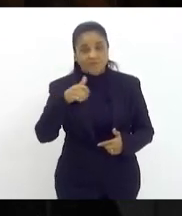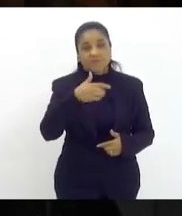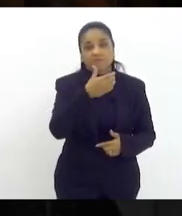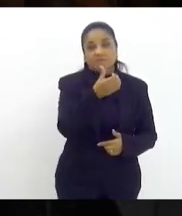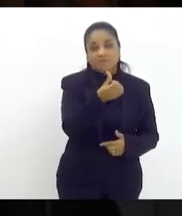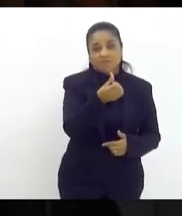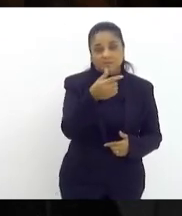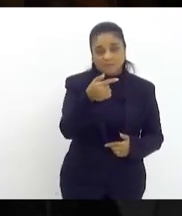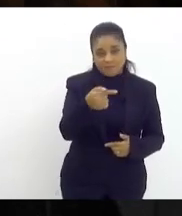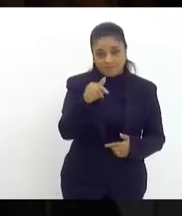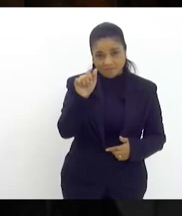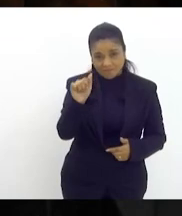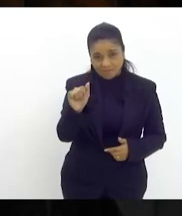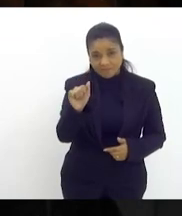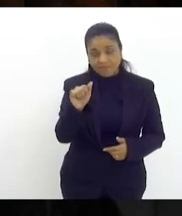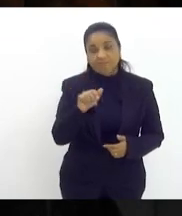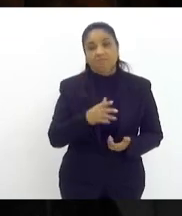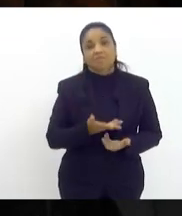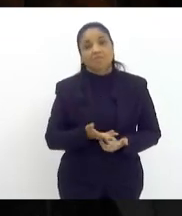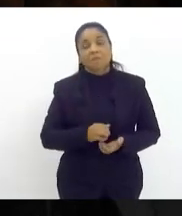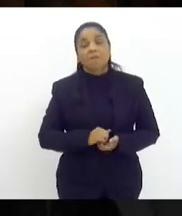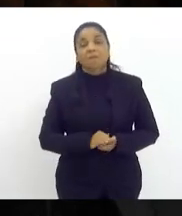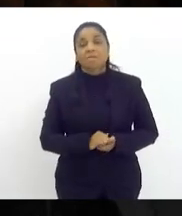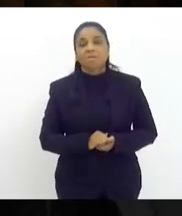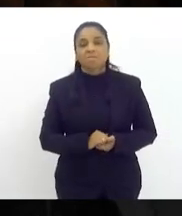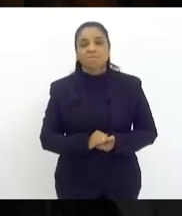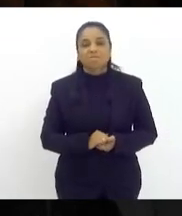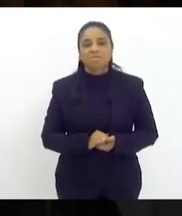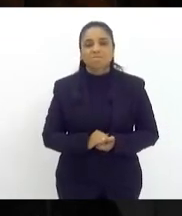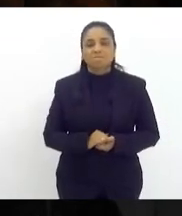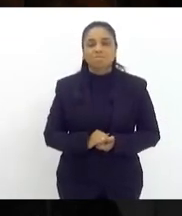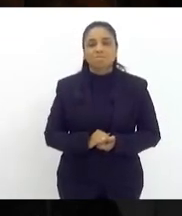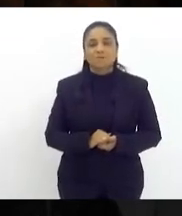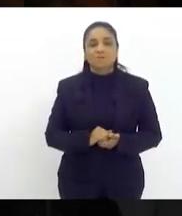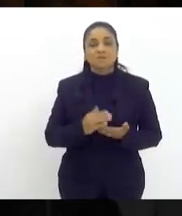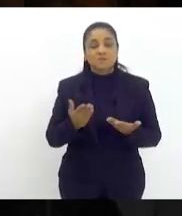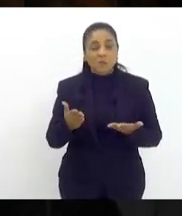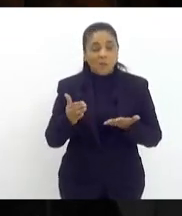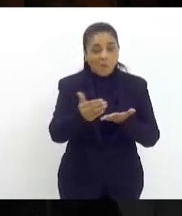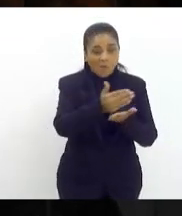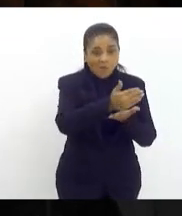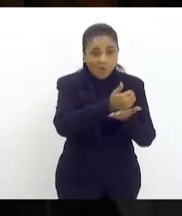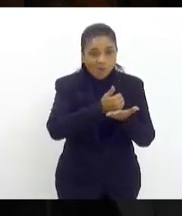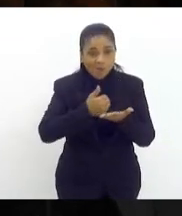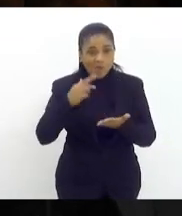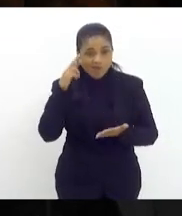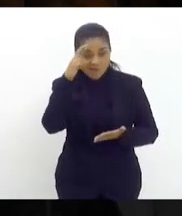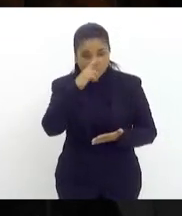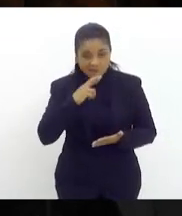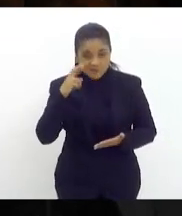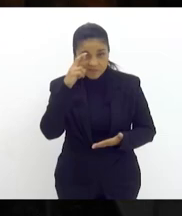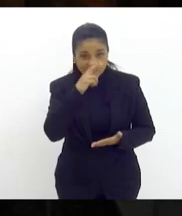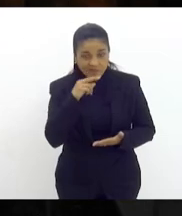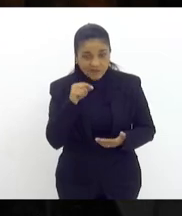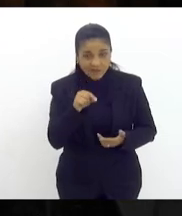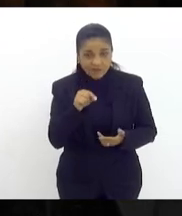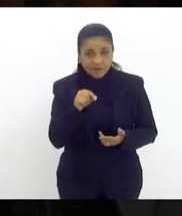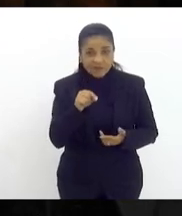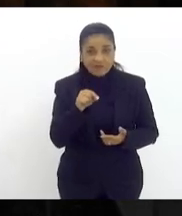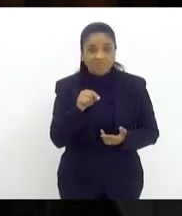então o arcabouço fiscal nada mais é como uma